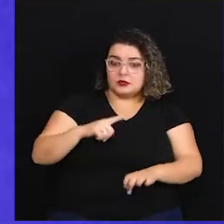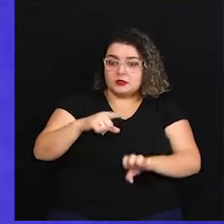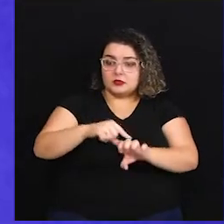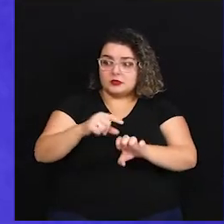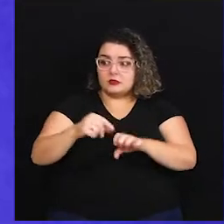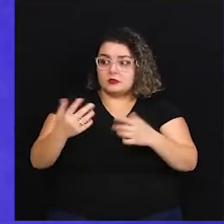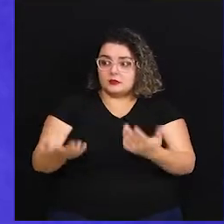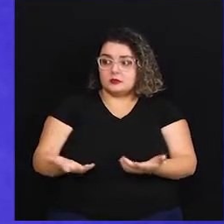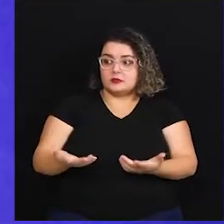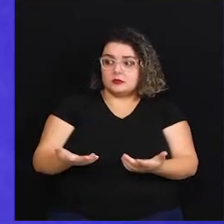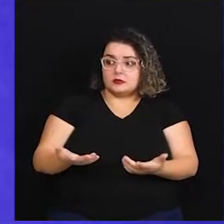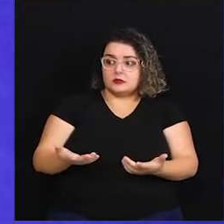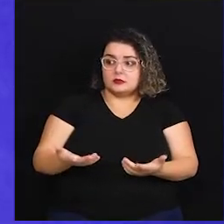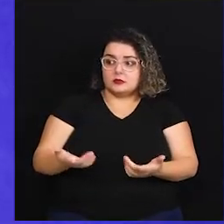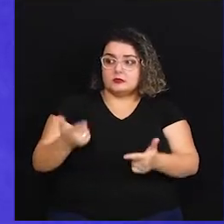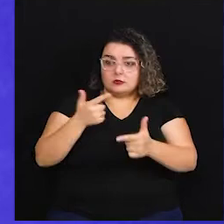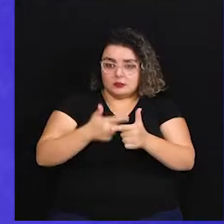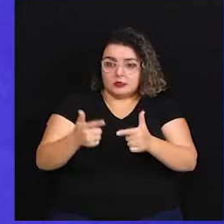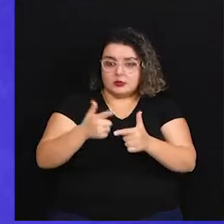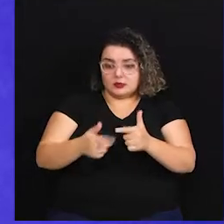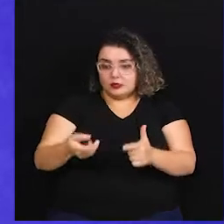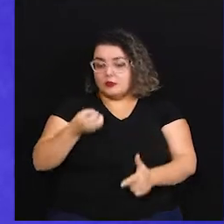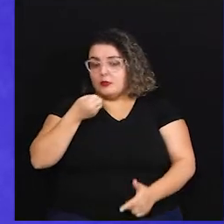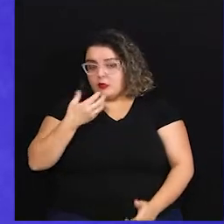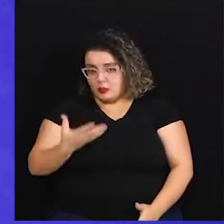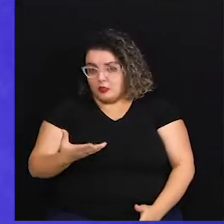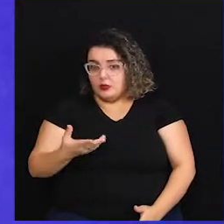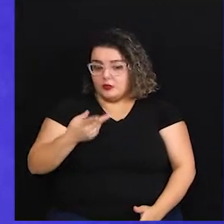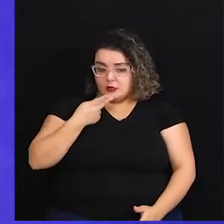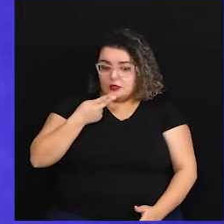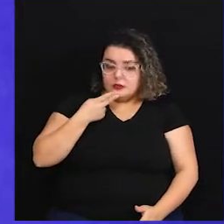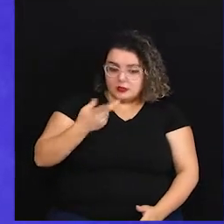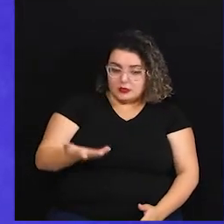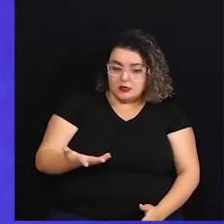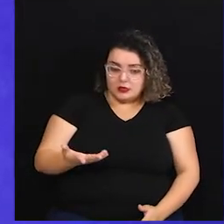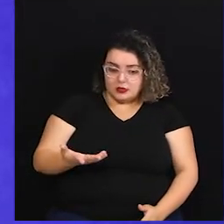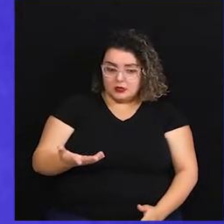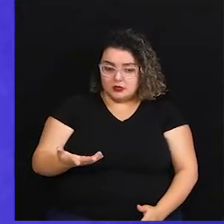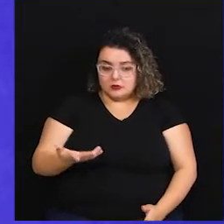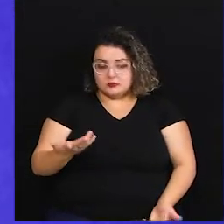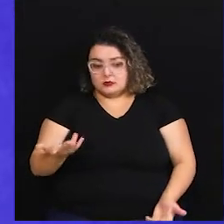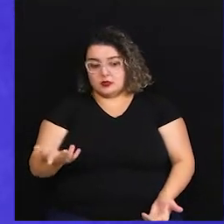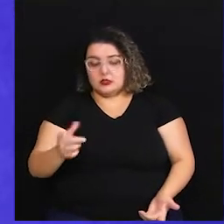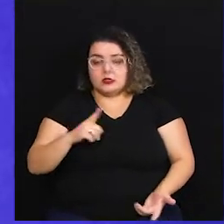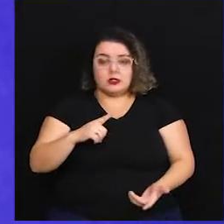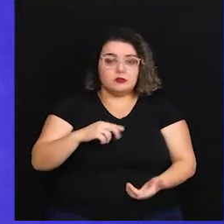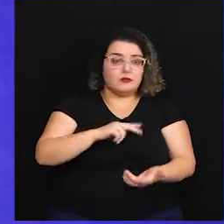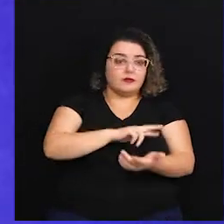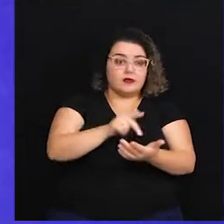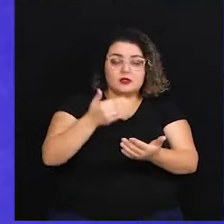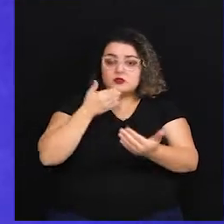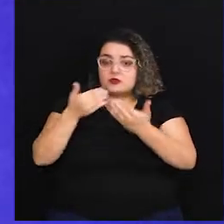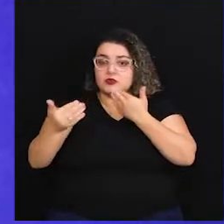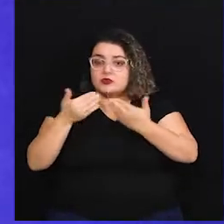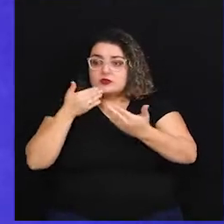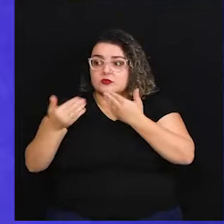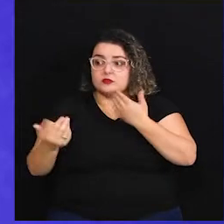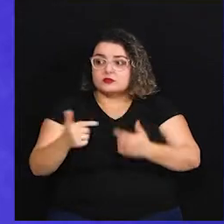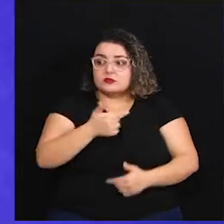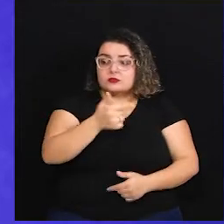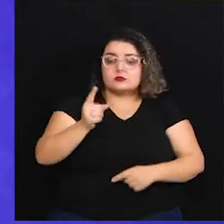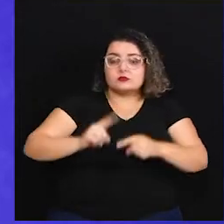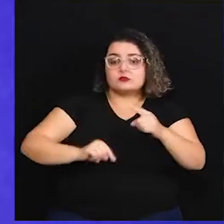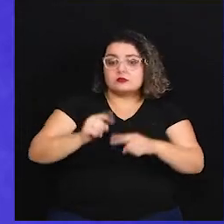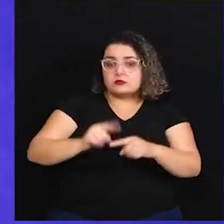negócio. Partindo desse problema bom que você acaba de mencionar, olha, eu acabo tendo muita demanda e não tenho o